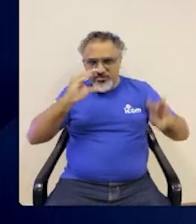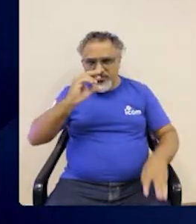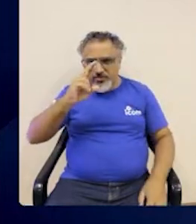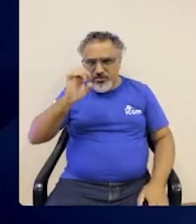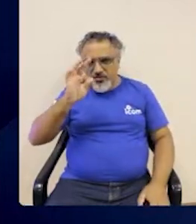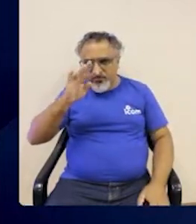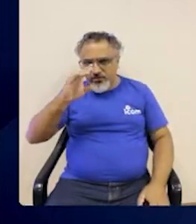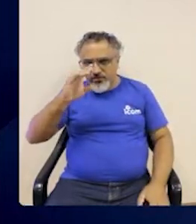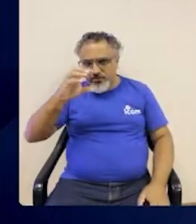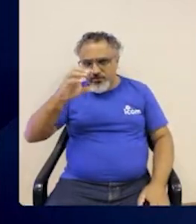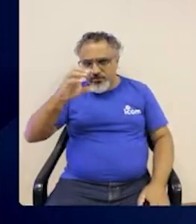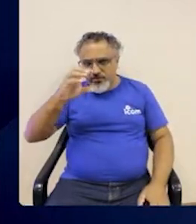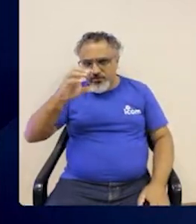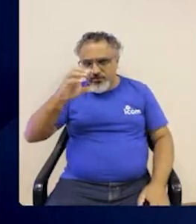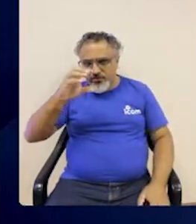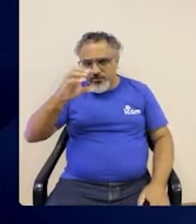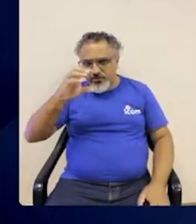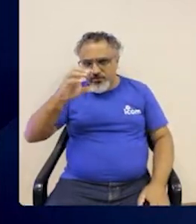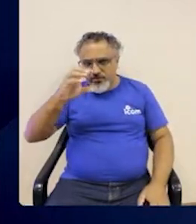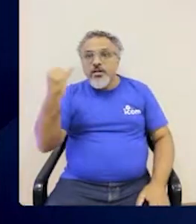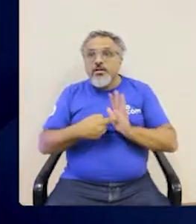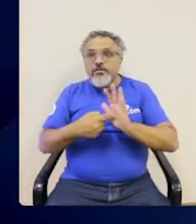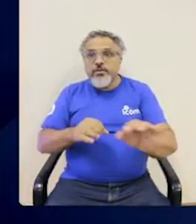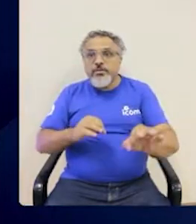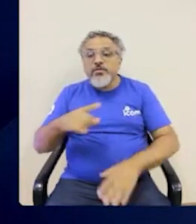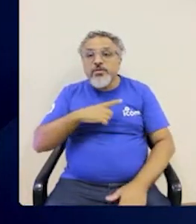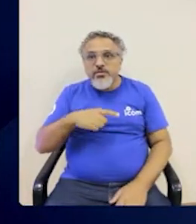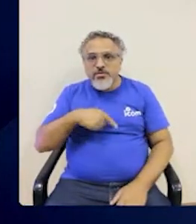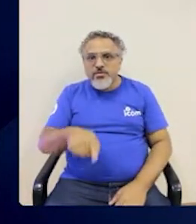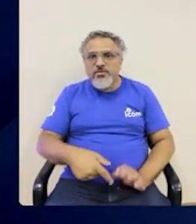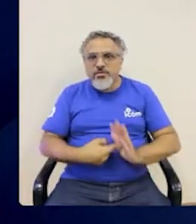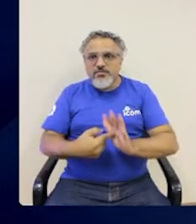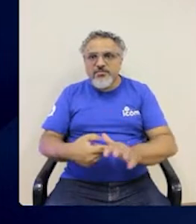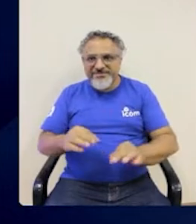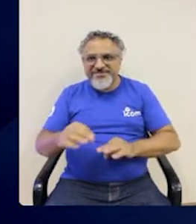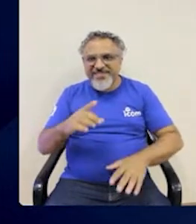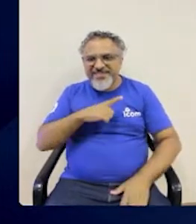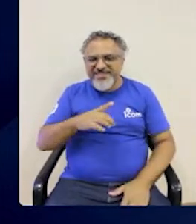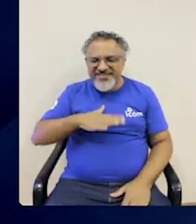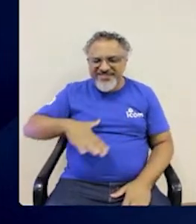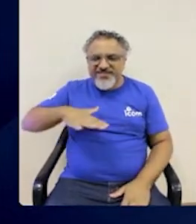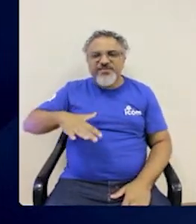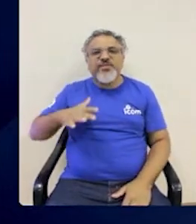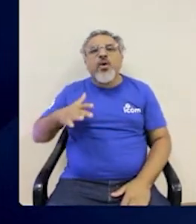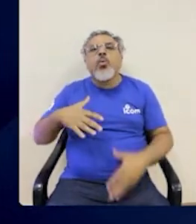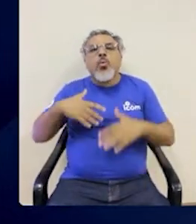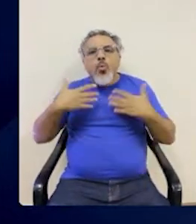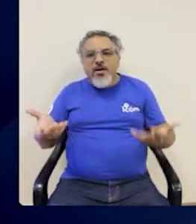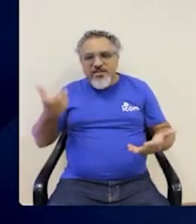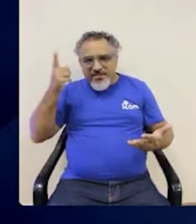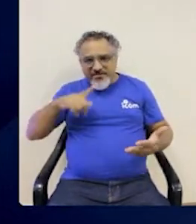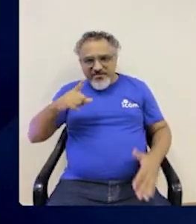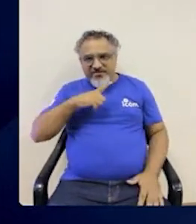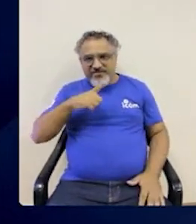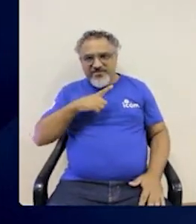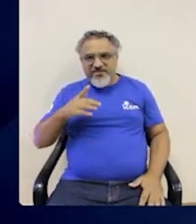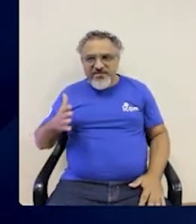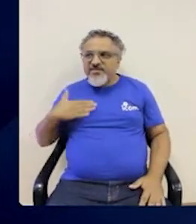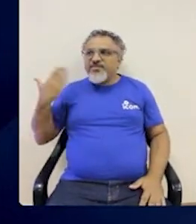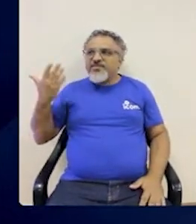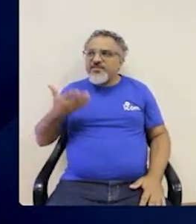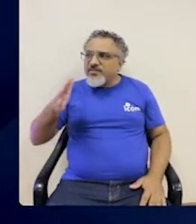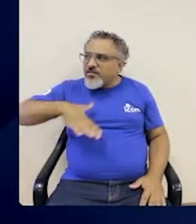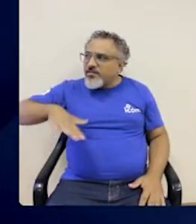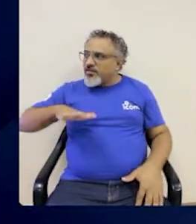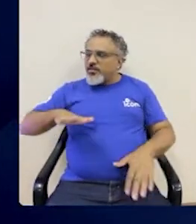das grandes preocupações que a gente sempre teve e quis trazer nesse documento eram quais atribuições, habilidades e competências do